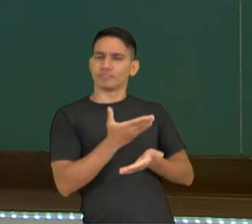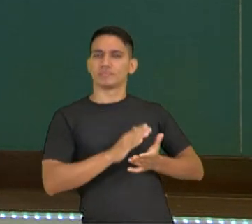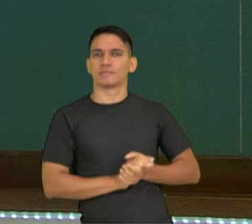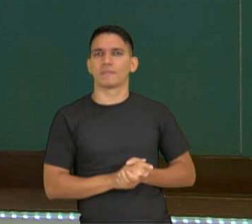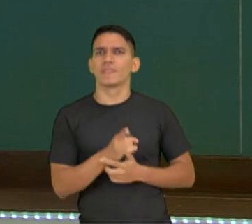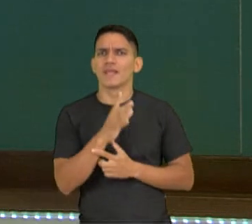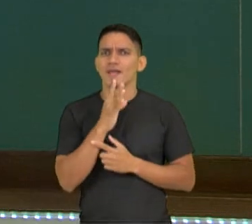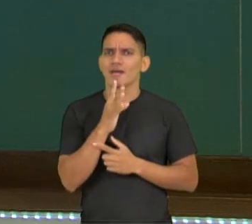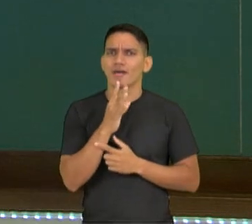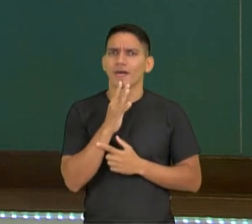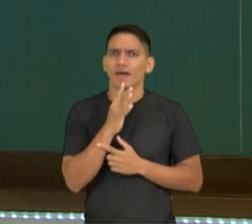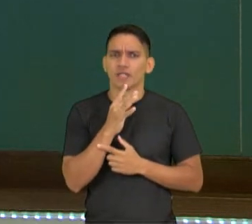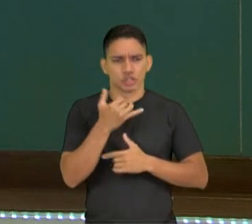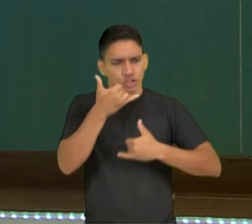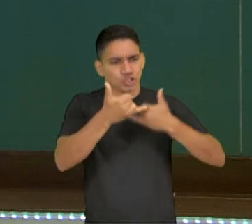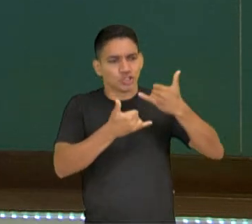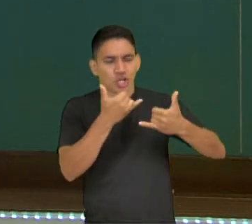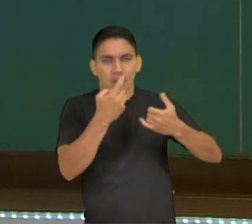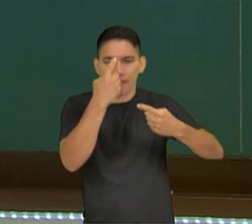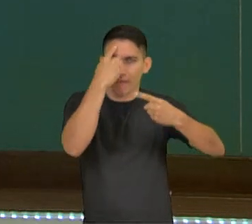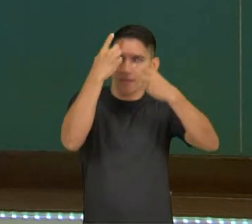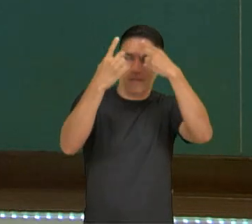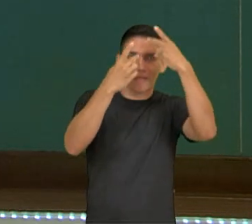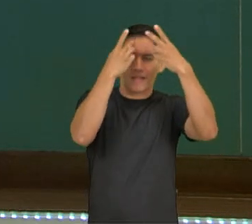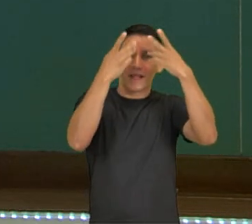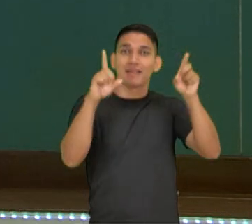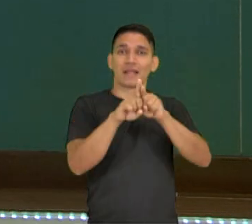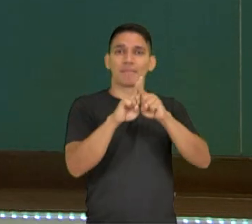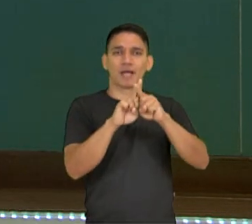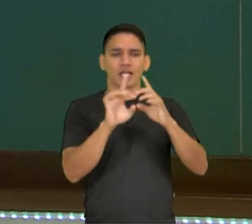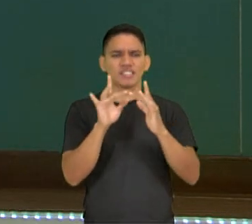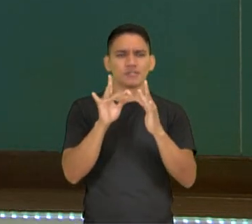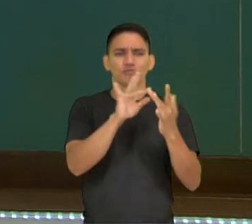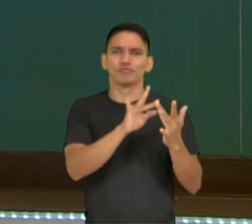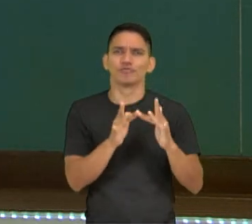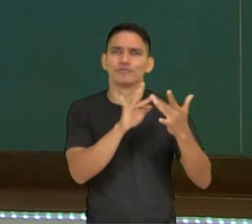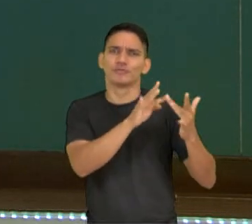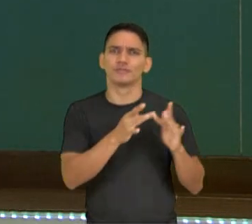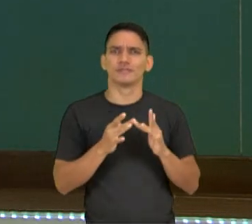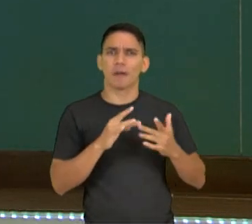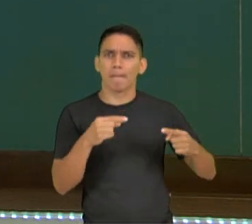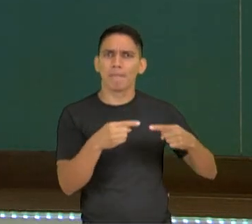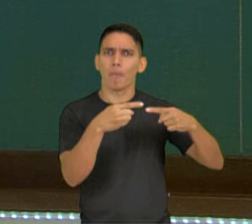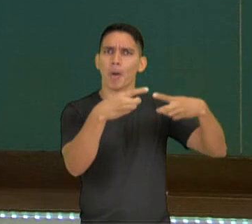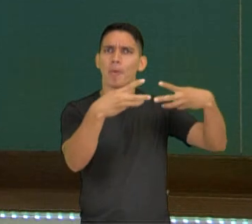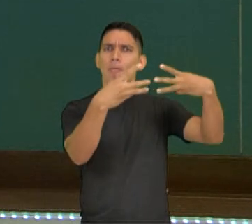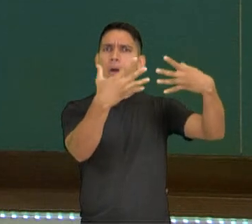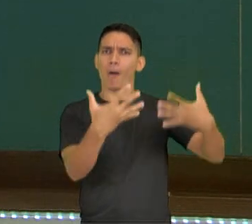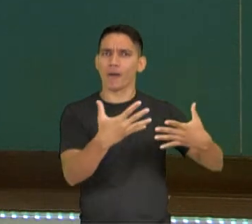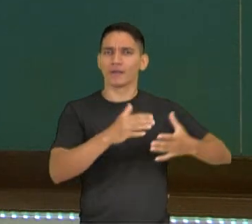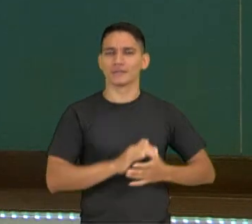Conhece os jogos de criatividade e sintonia? Já ouviu falar em jogos de criatividade e sintonia?